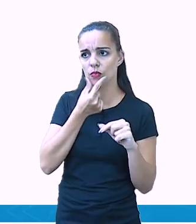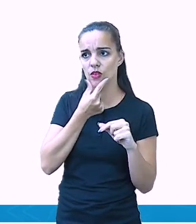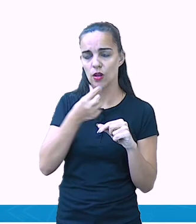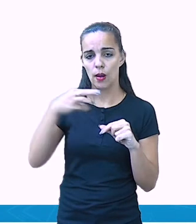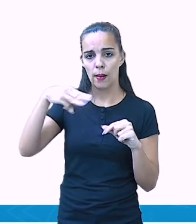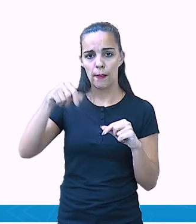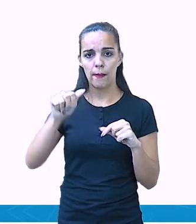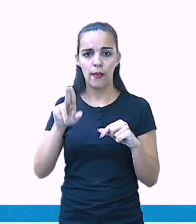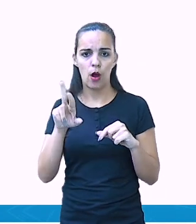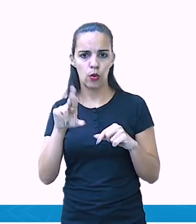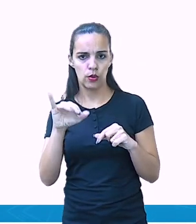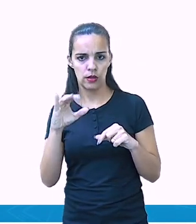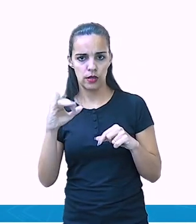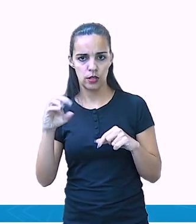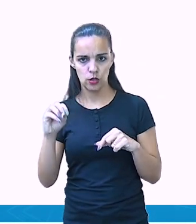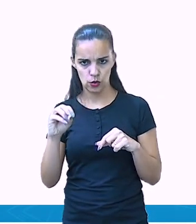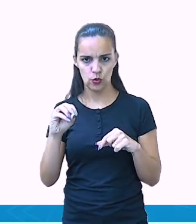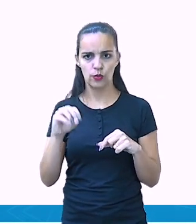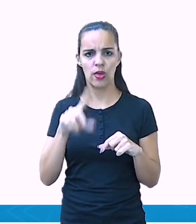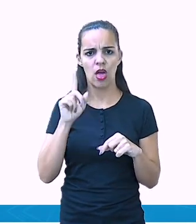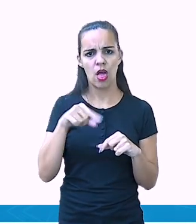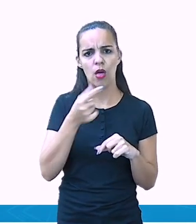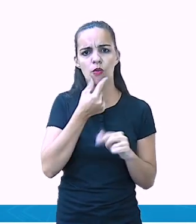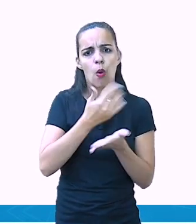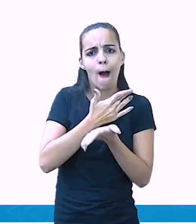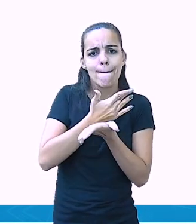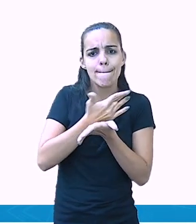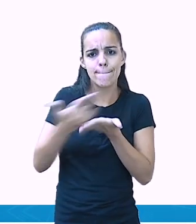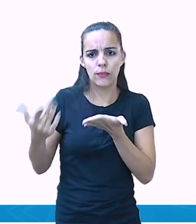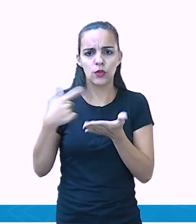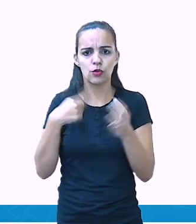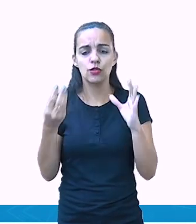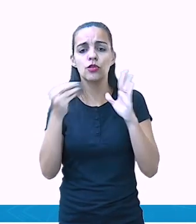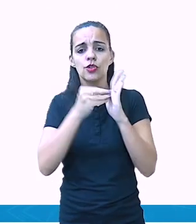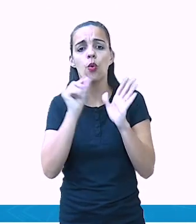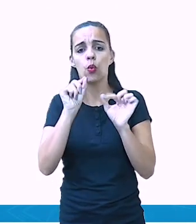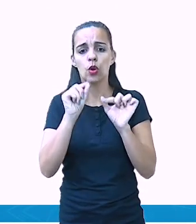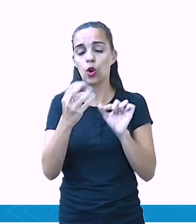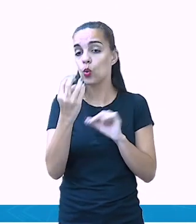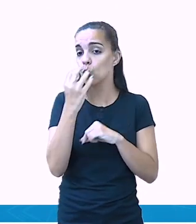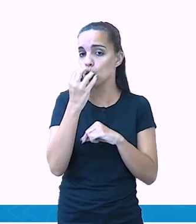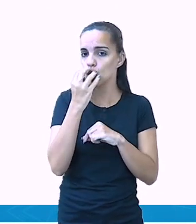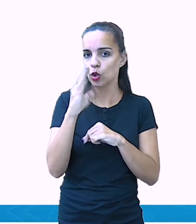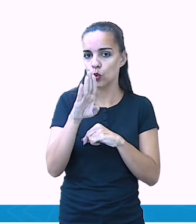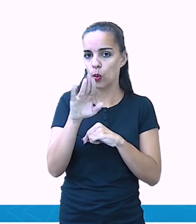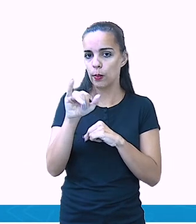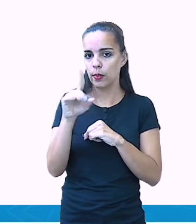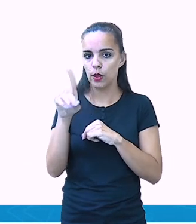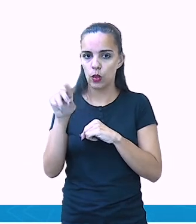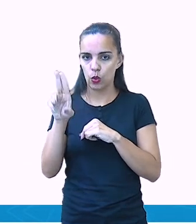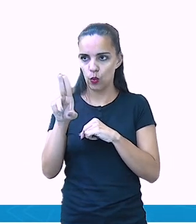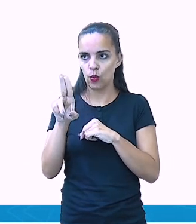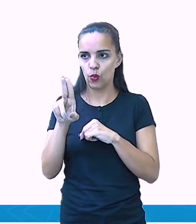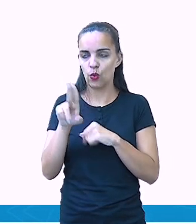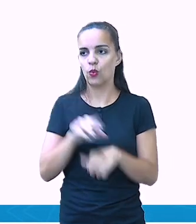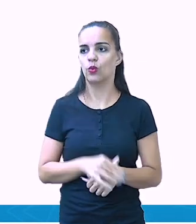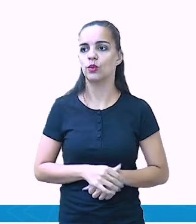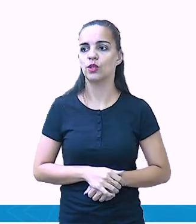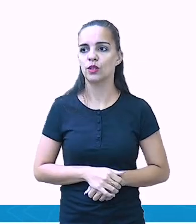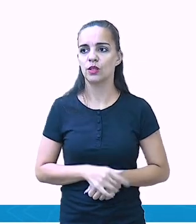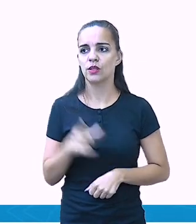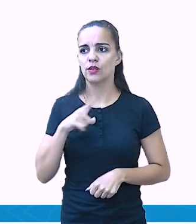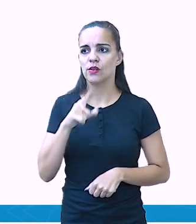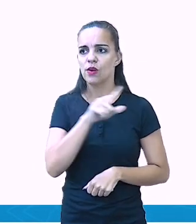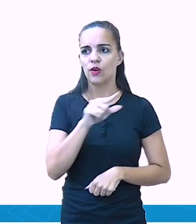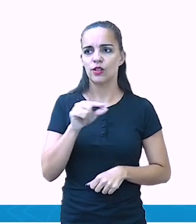falar do Bidu? Olha esse cãozinho. O Bidu foi um cachorrinho que começou, que